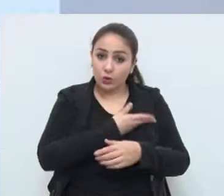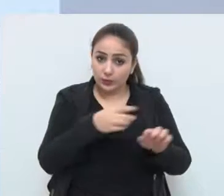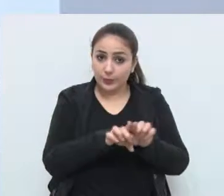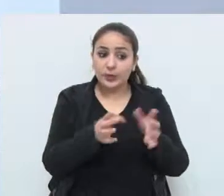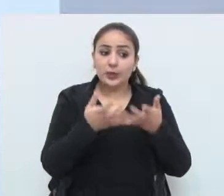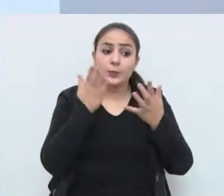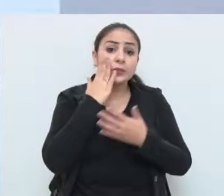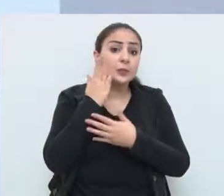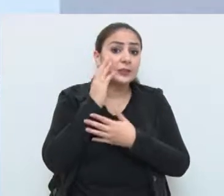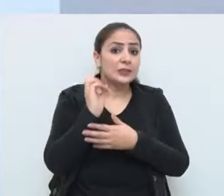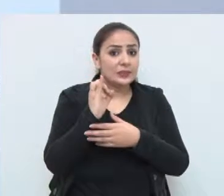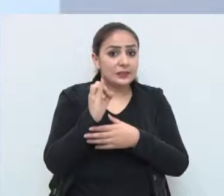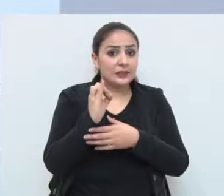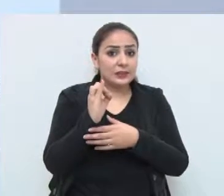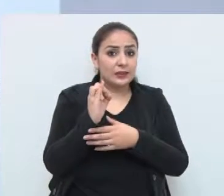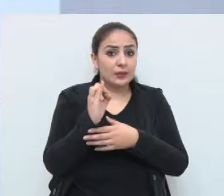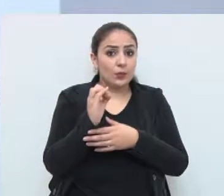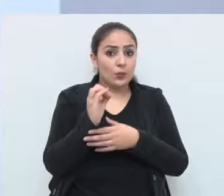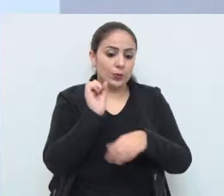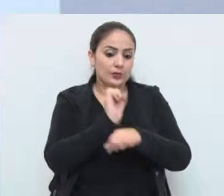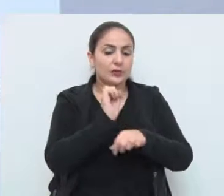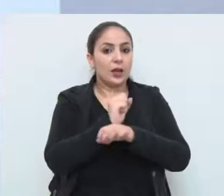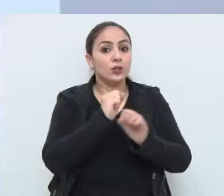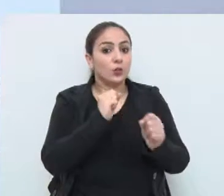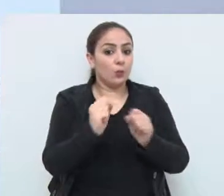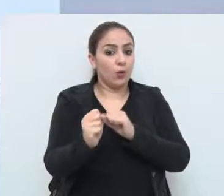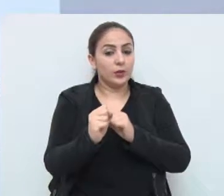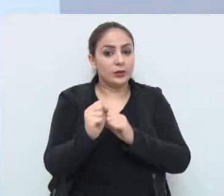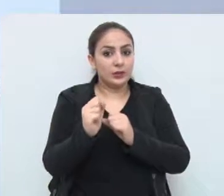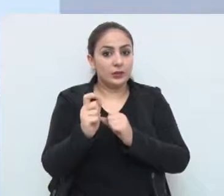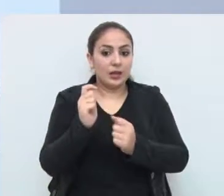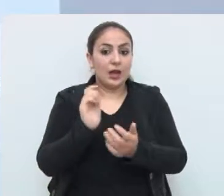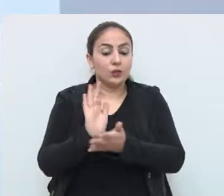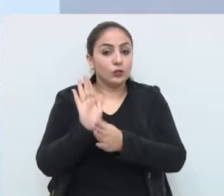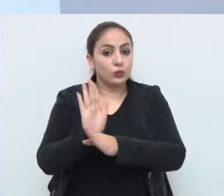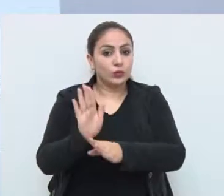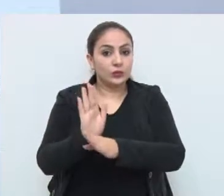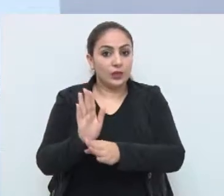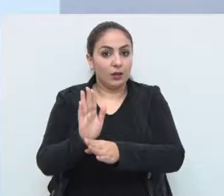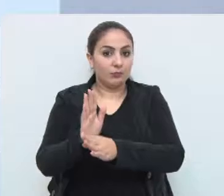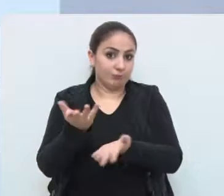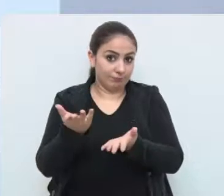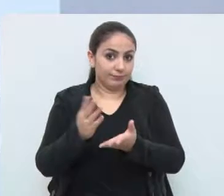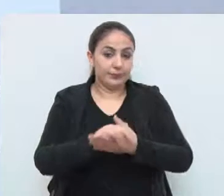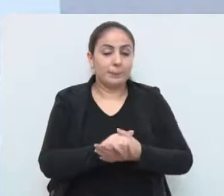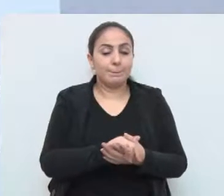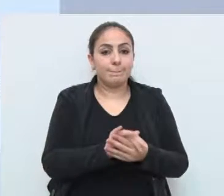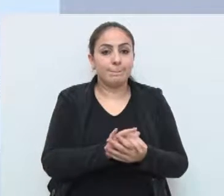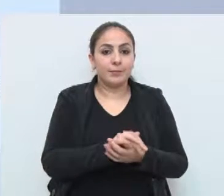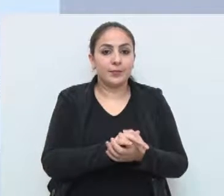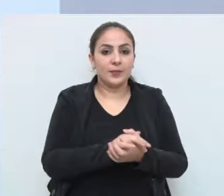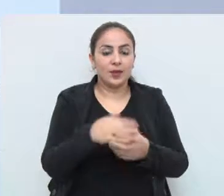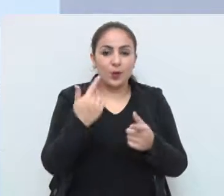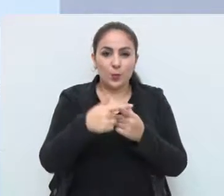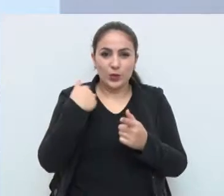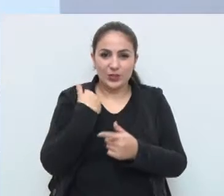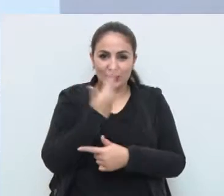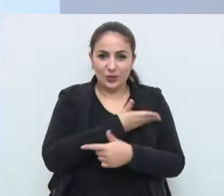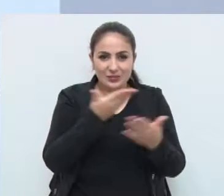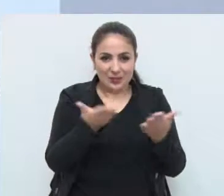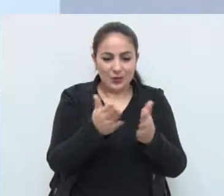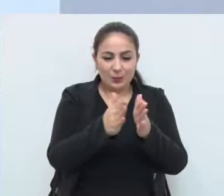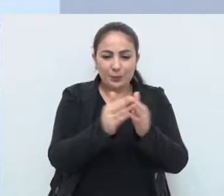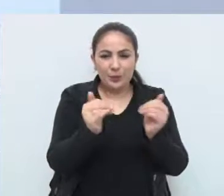nós também queremos saber é se o Estado tem fôlego financeiro para sustentar essa contrapartida. Isso que nós